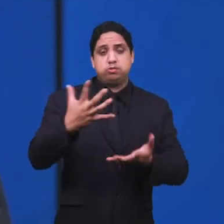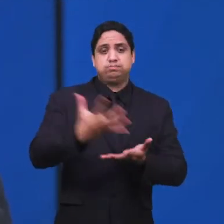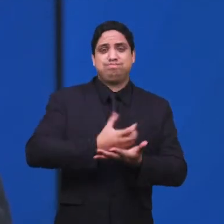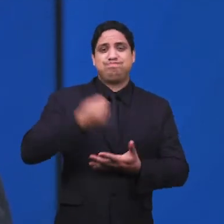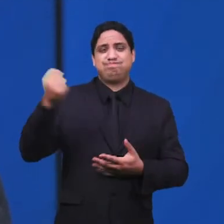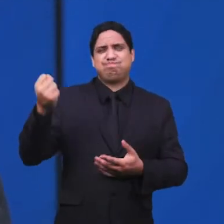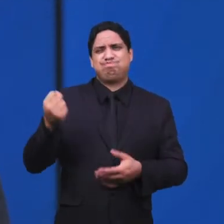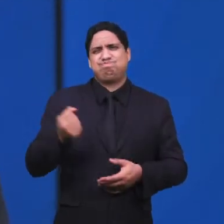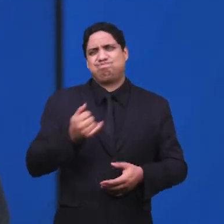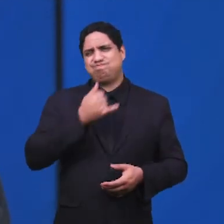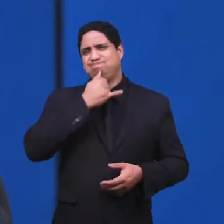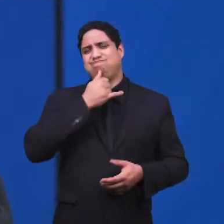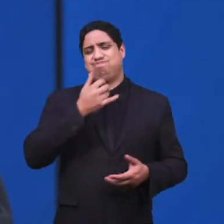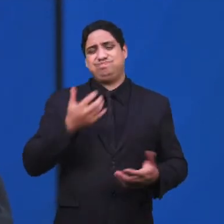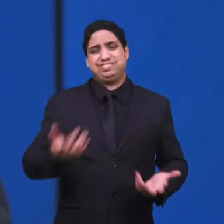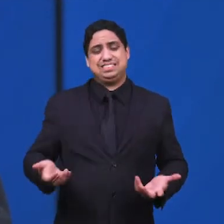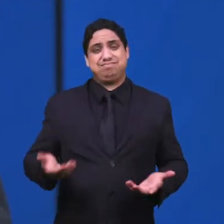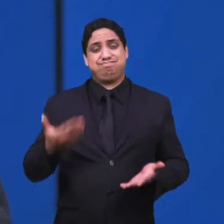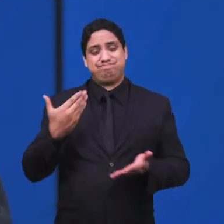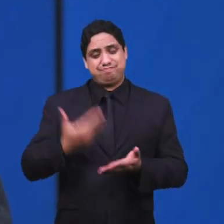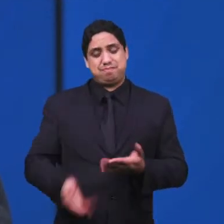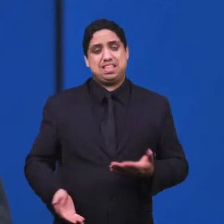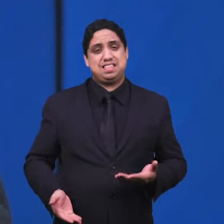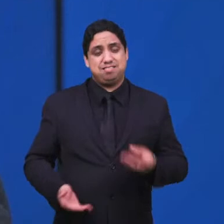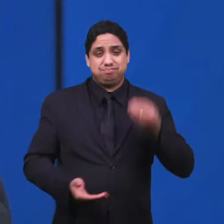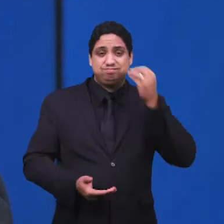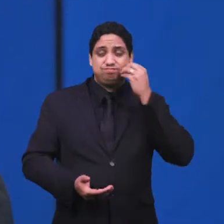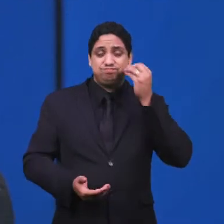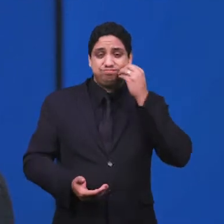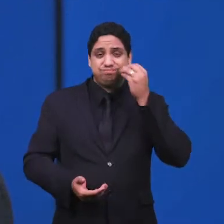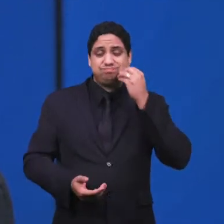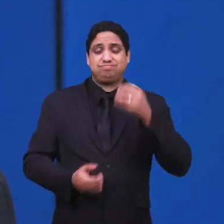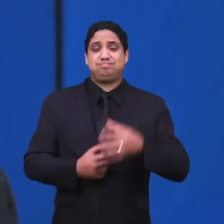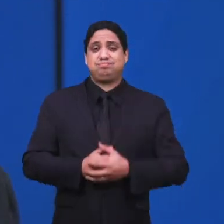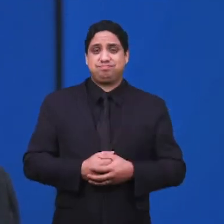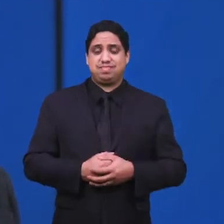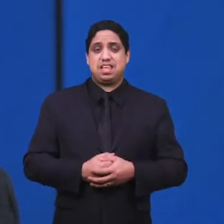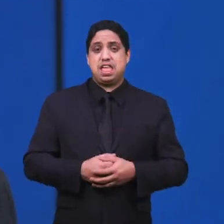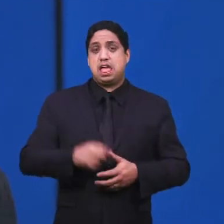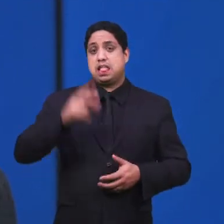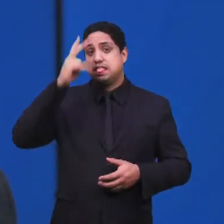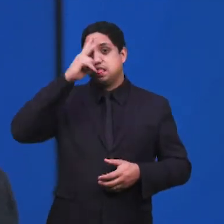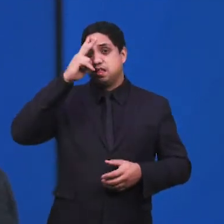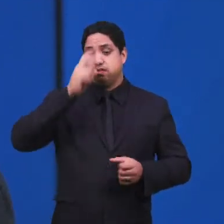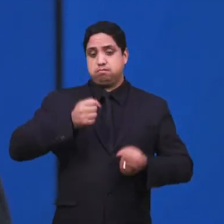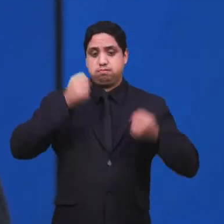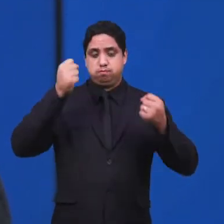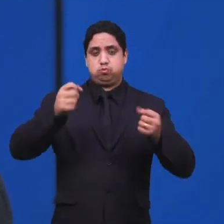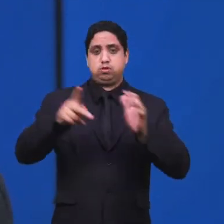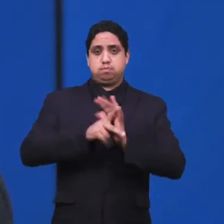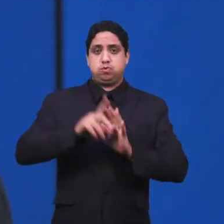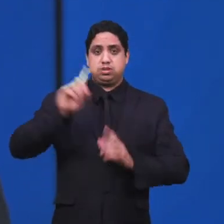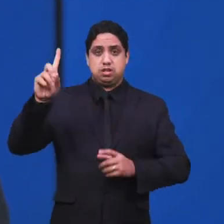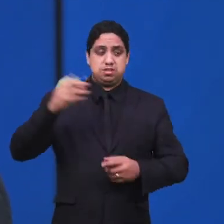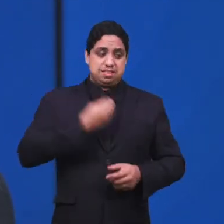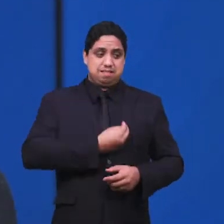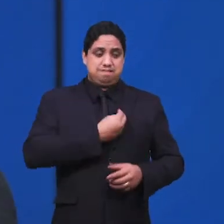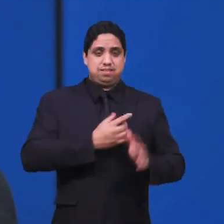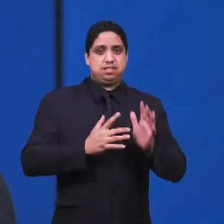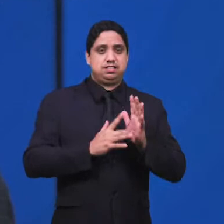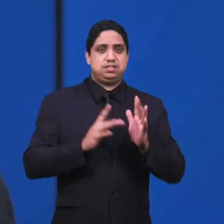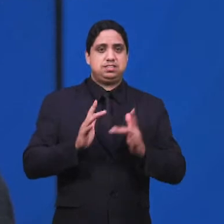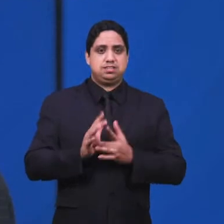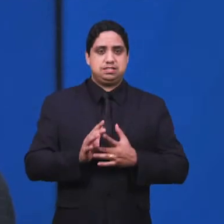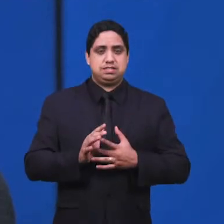nessa descrição ter perdido essa oportunidade. É a lembrança do poder de Deus na vida do Senhor Jesus. Seus